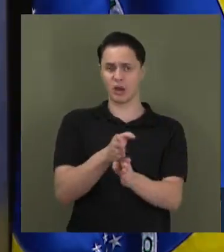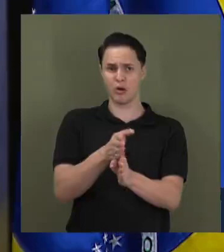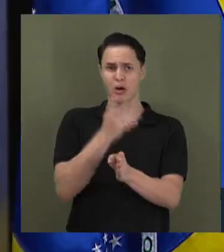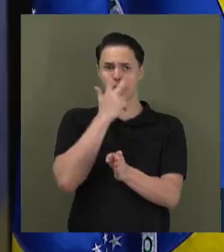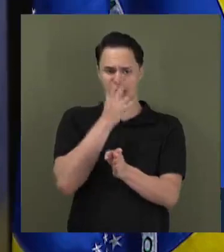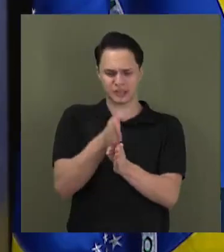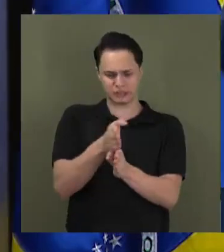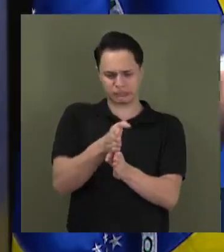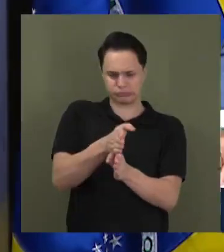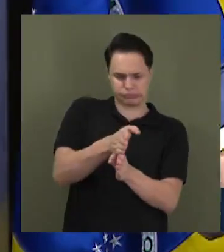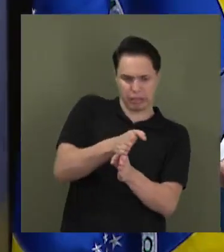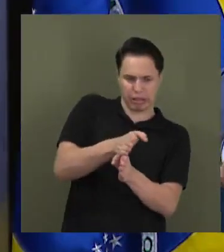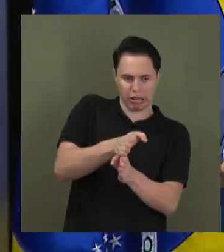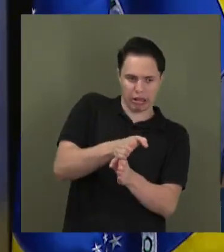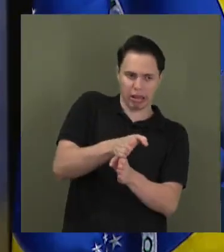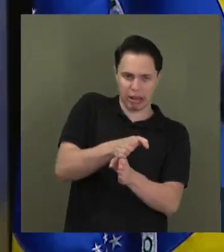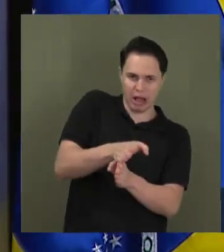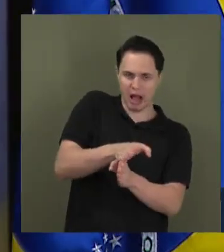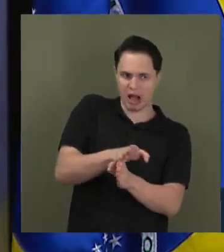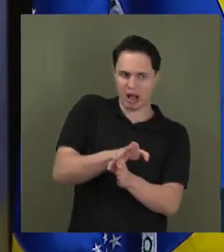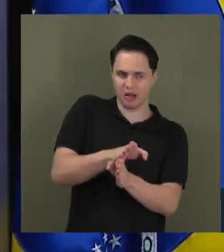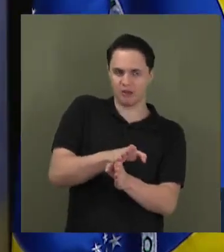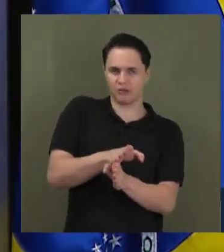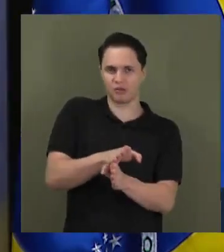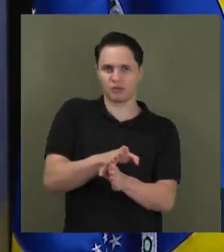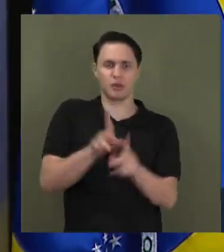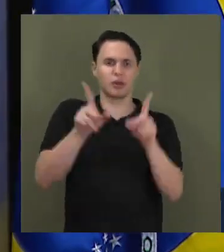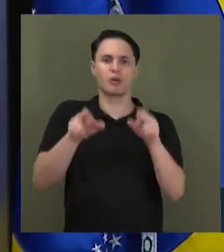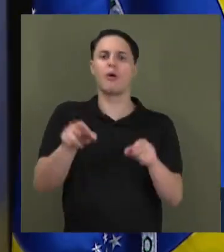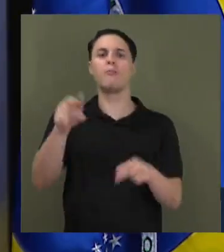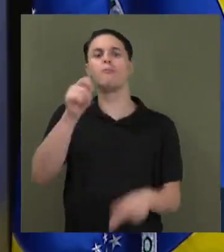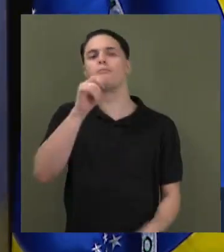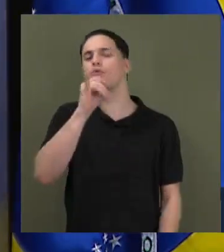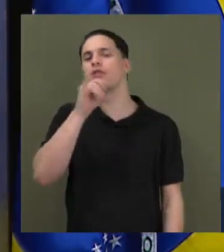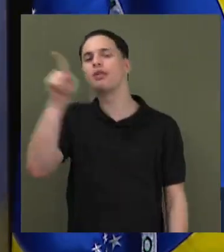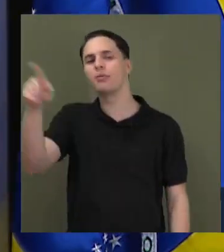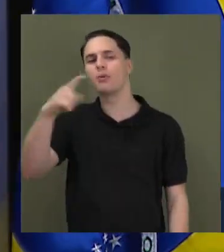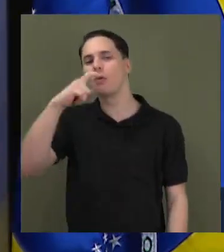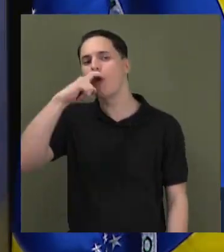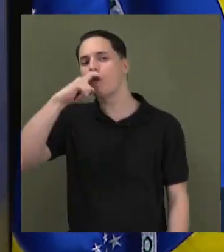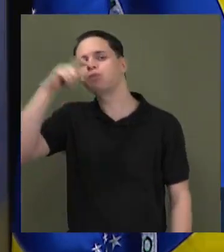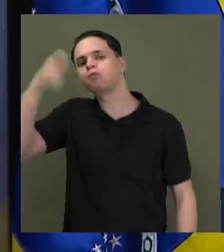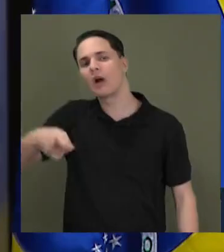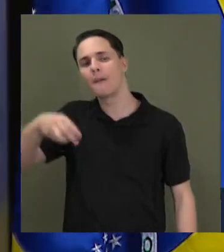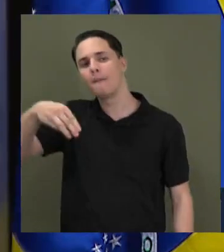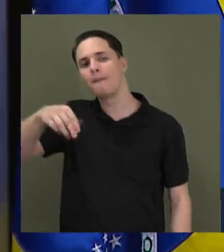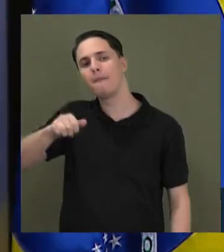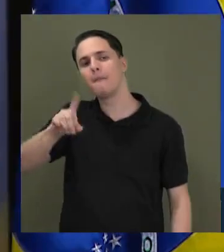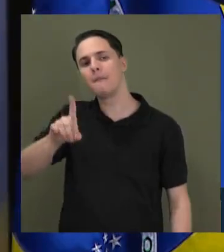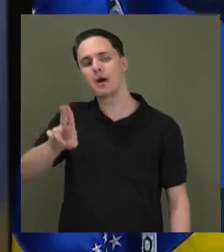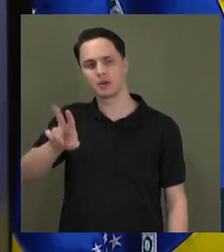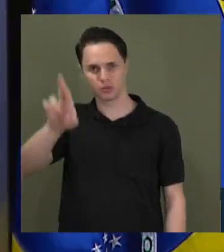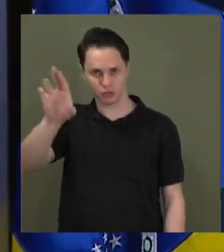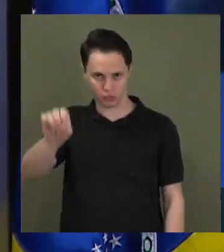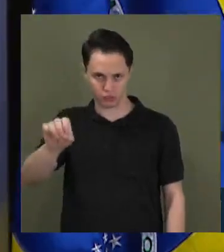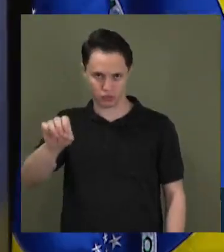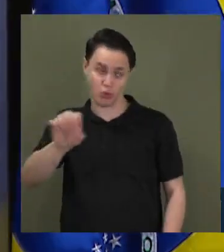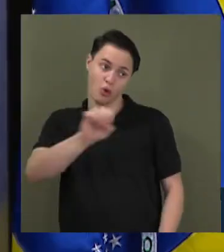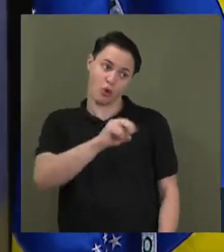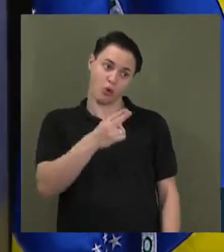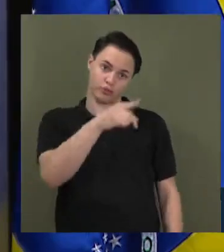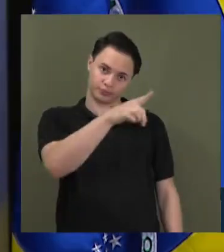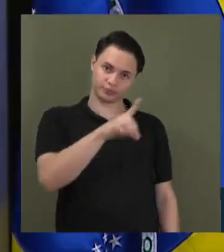essas ditaduras sangrentas, como a de Nicolás Maduro na Venezuela, o Daniel Ortega.